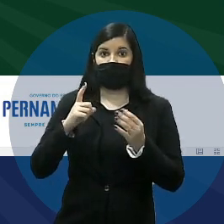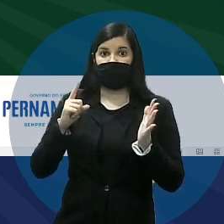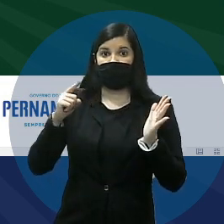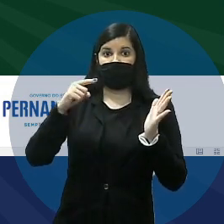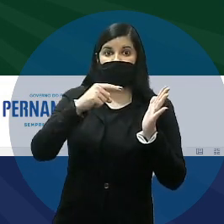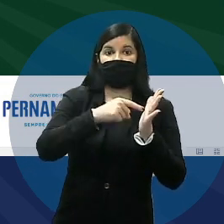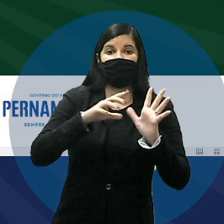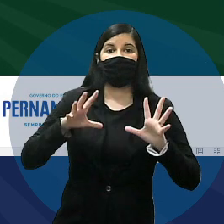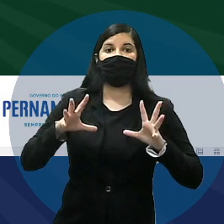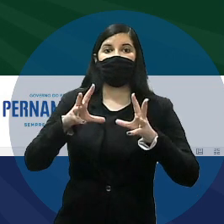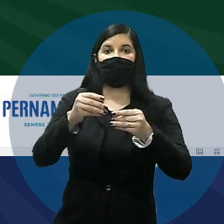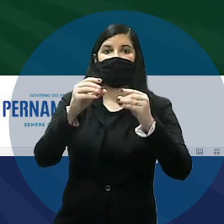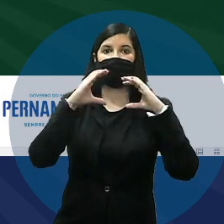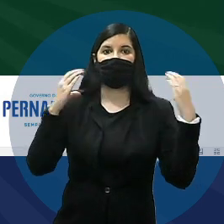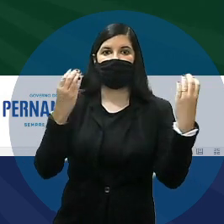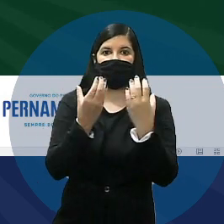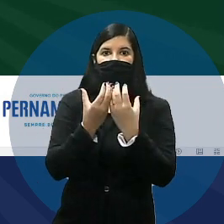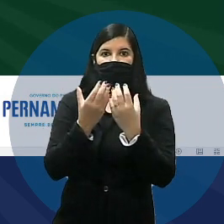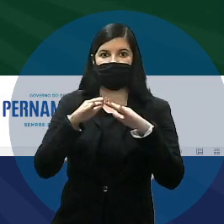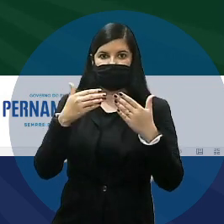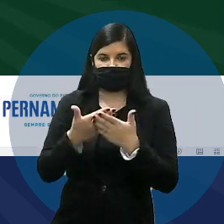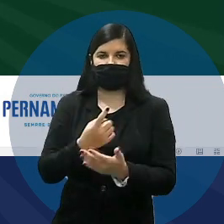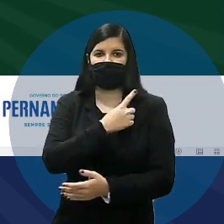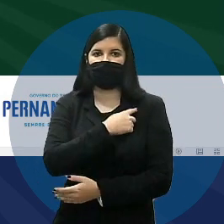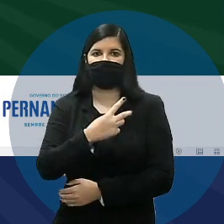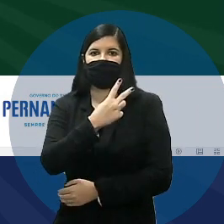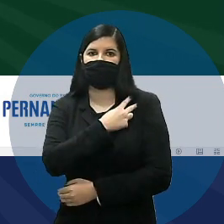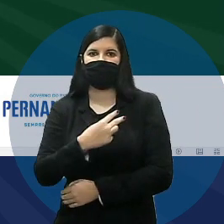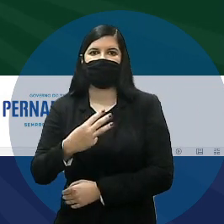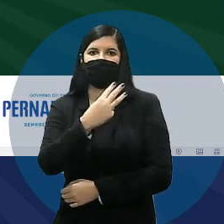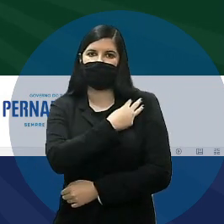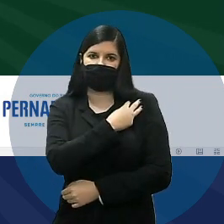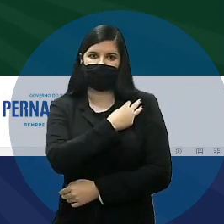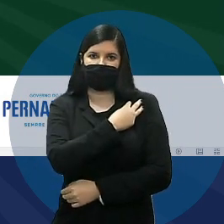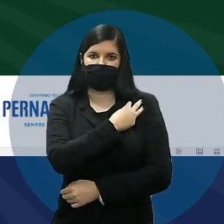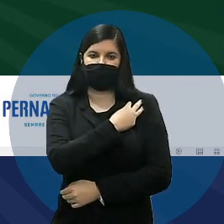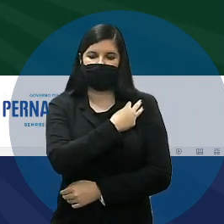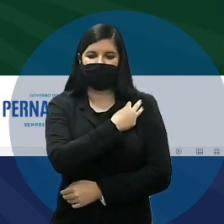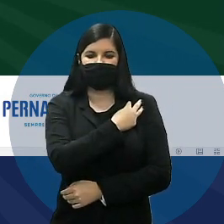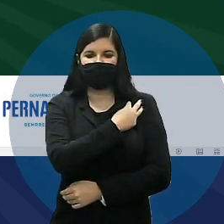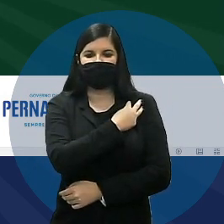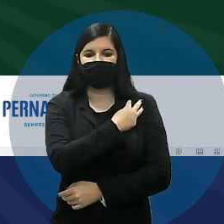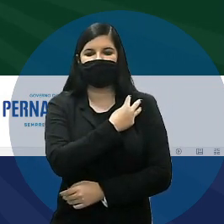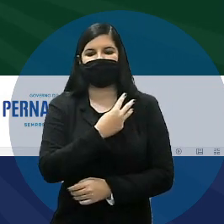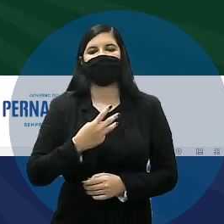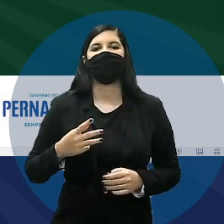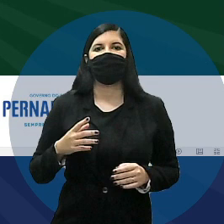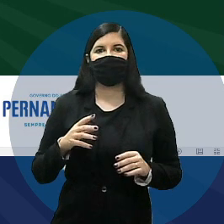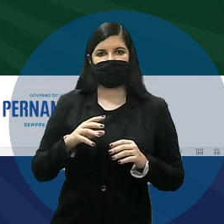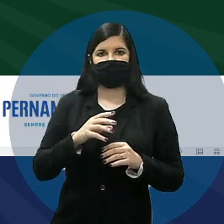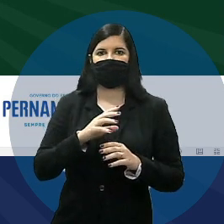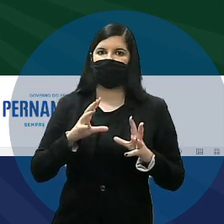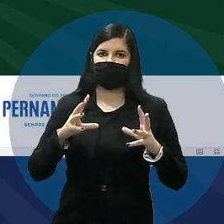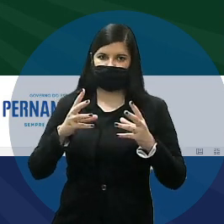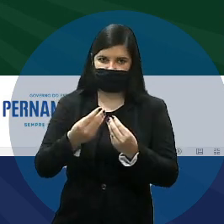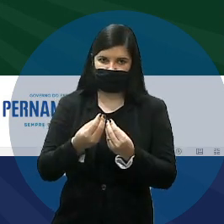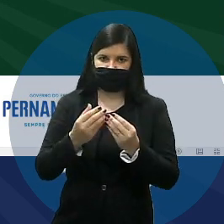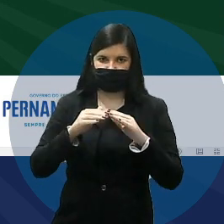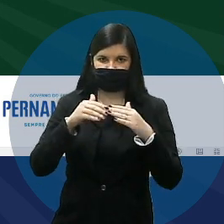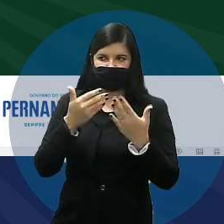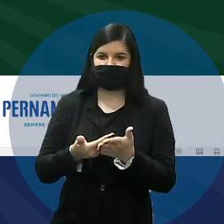né, o primeiro, o segundo e os terceiros anos, os primeiros, segundos e terceiros anos do ensino médio aqui na